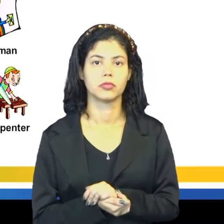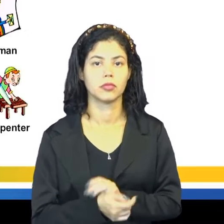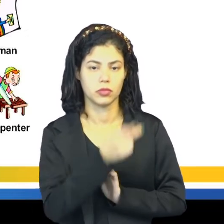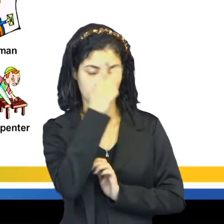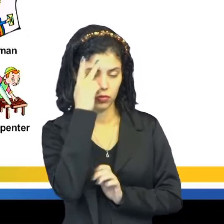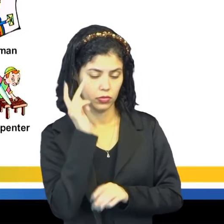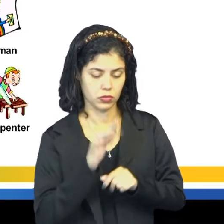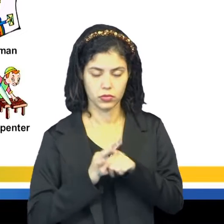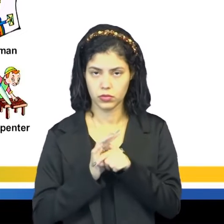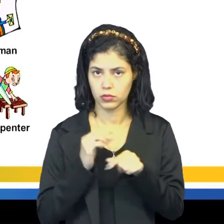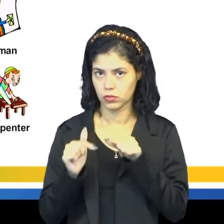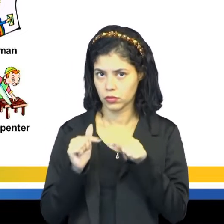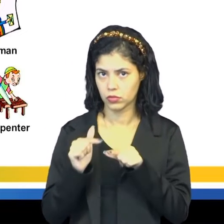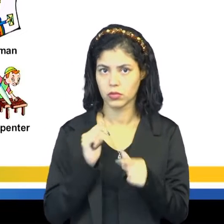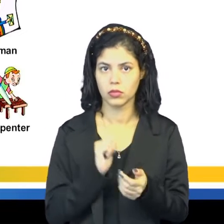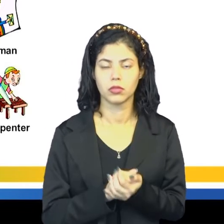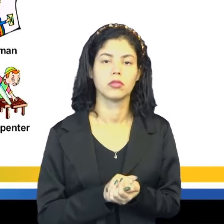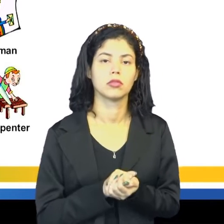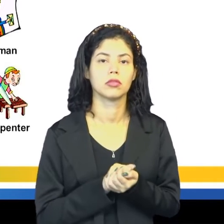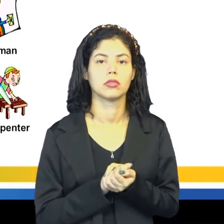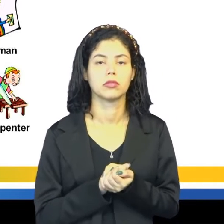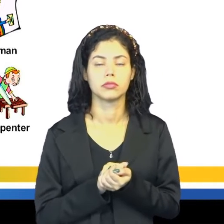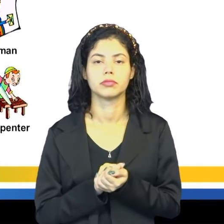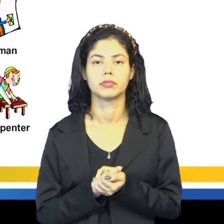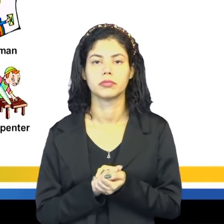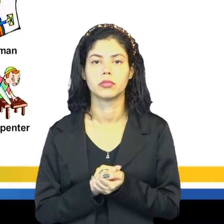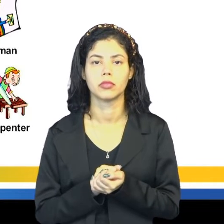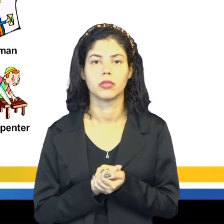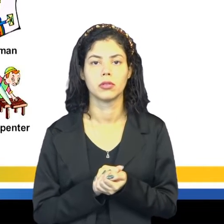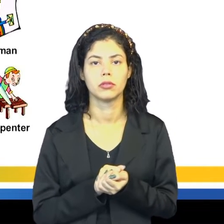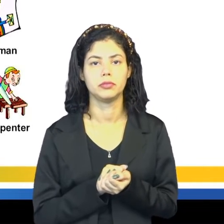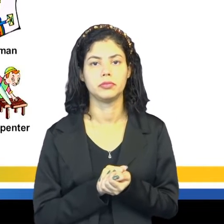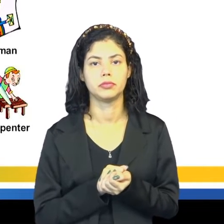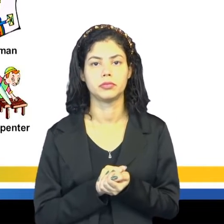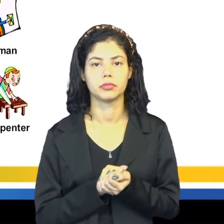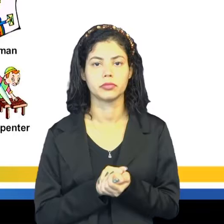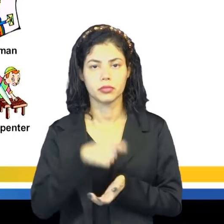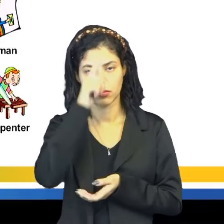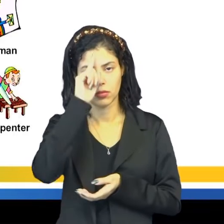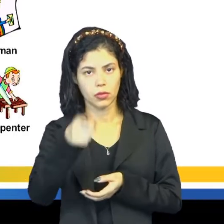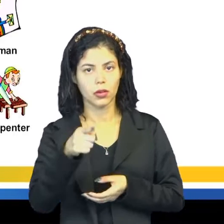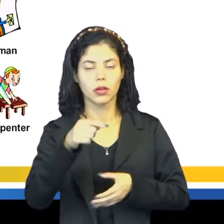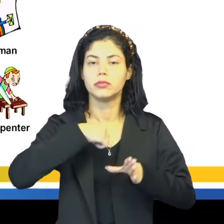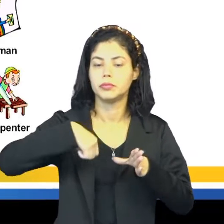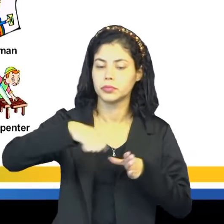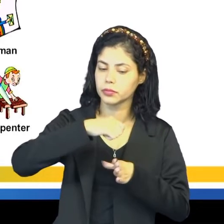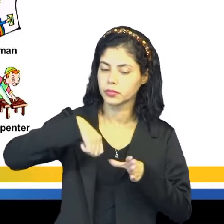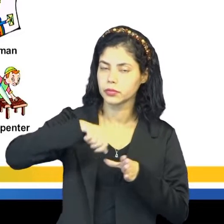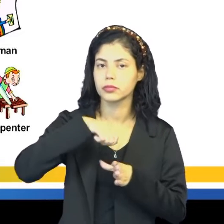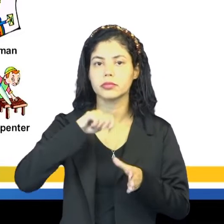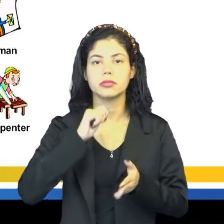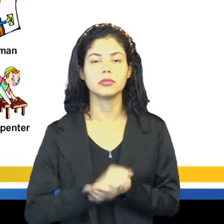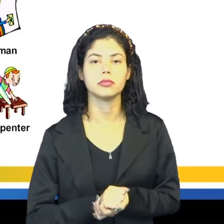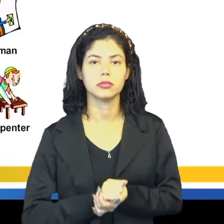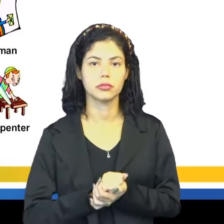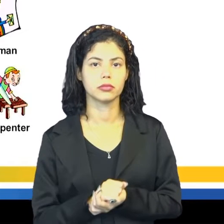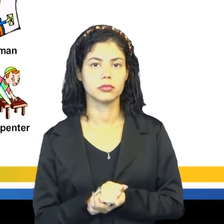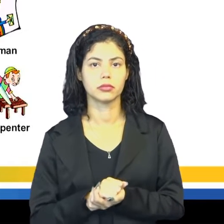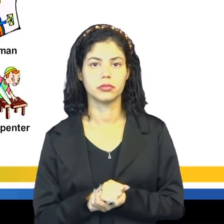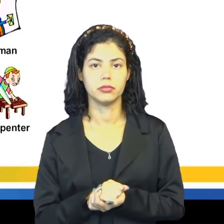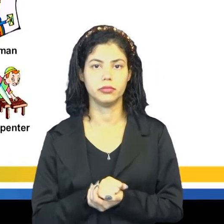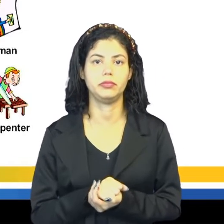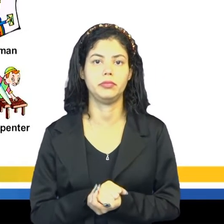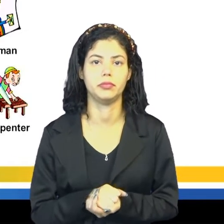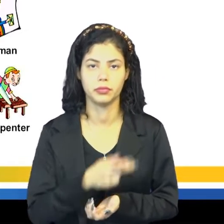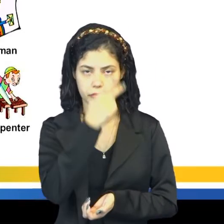açougueiro. Nós temos o chef, que é o chefe de cozinha. Nós temos